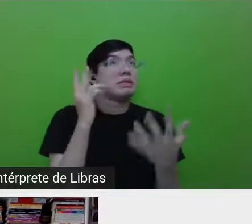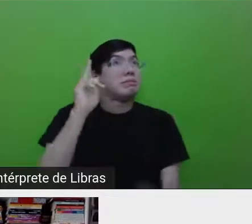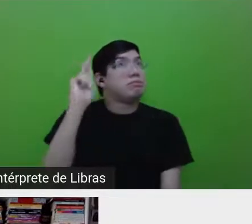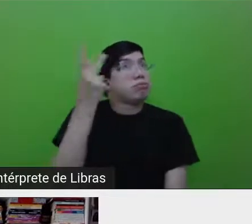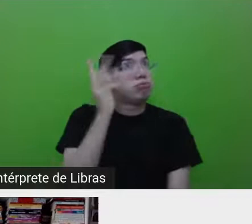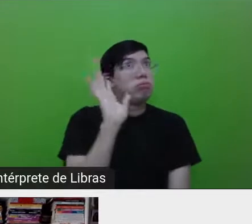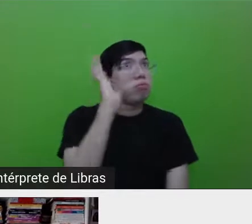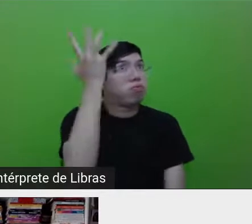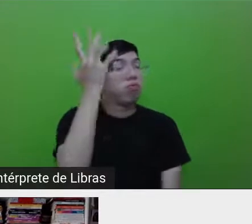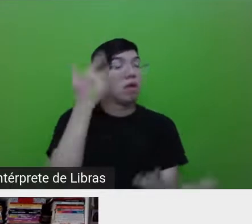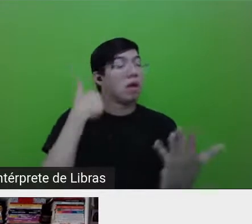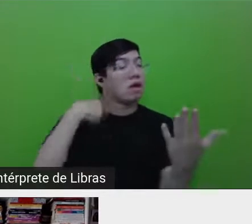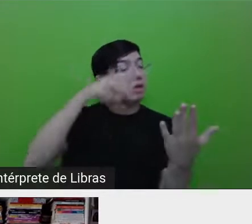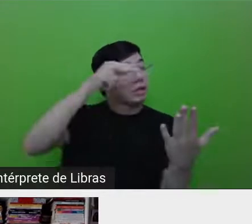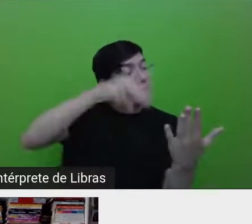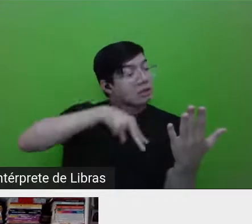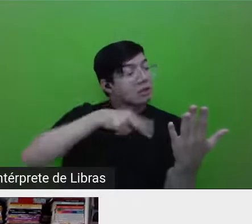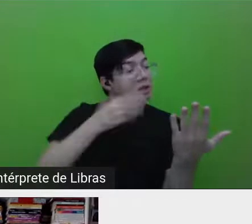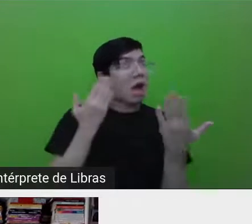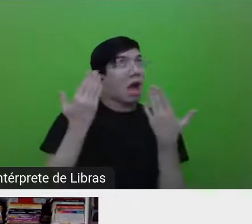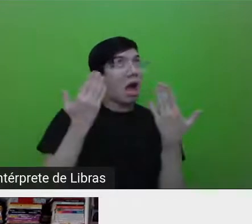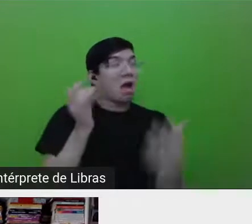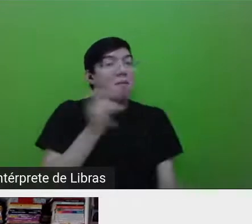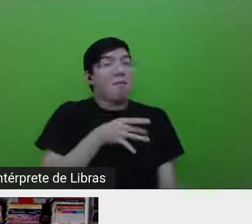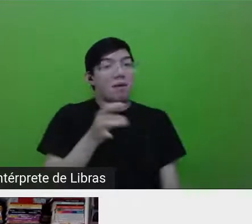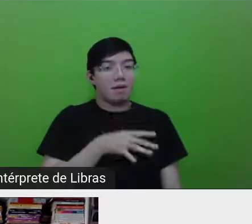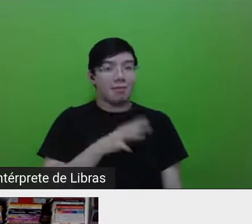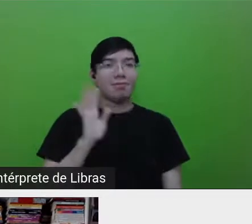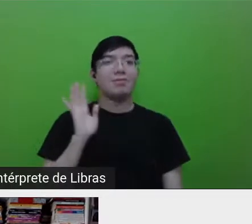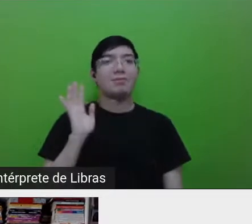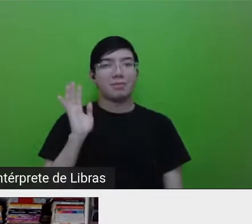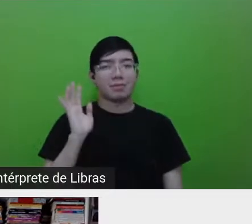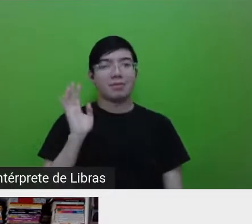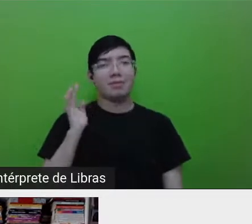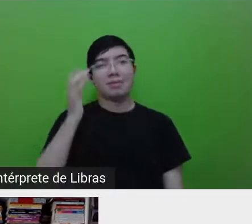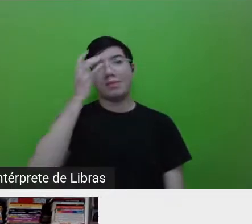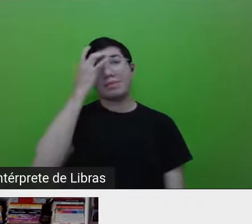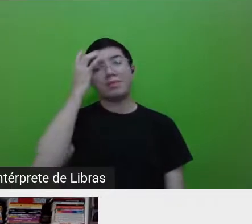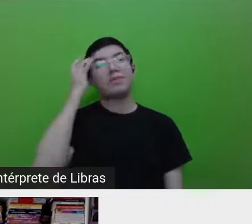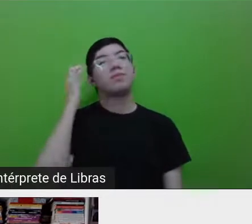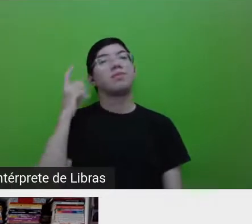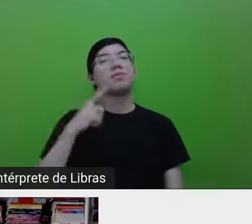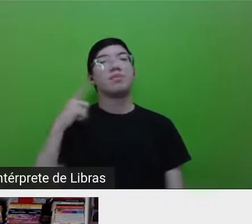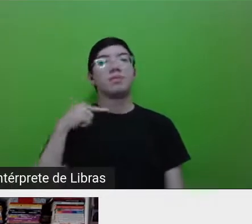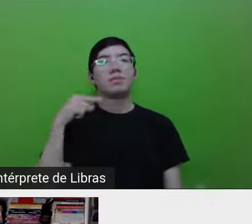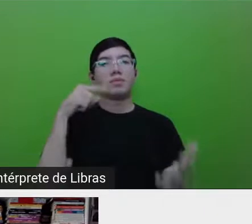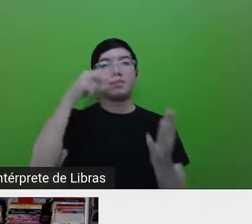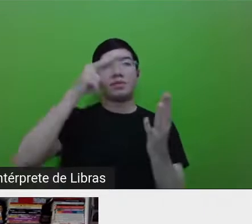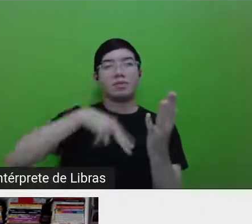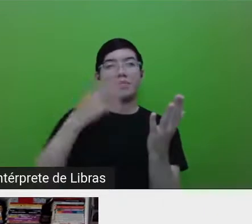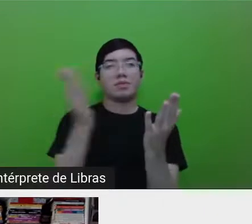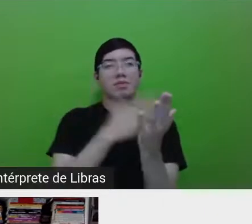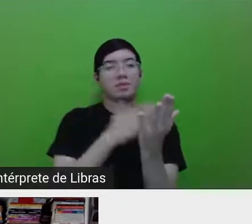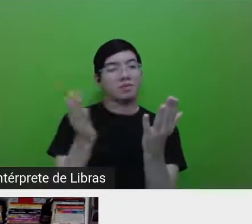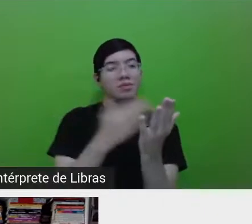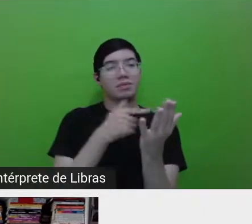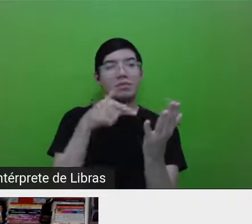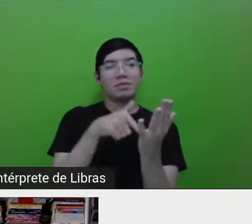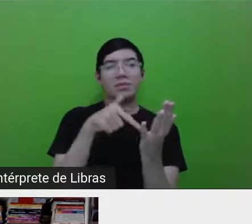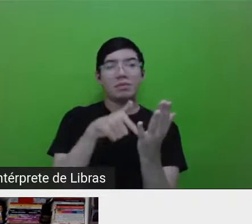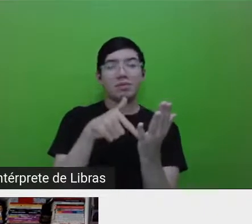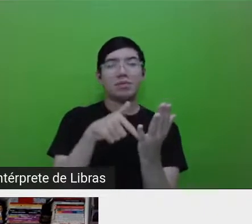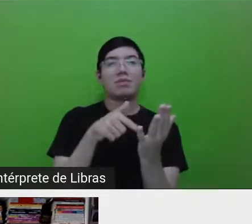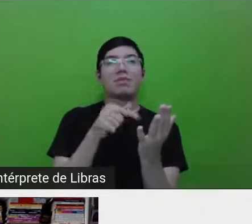situações extremas na obra dela, sempre tão extremas, né? Que no meio da rua parece que ninguém percebe que está